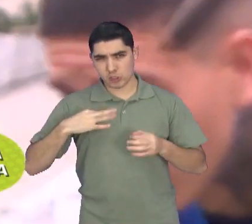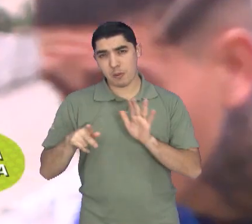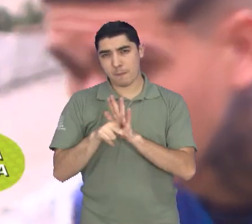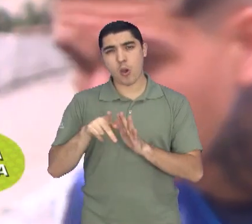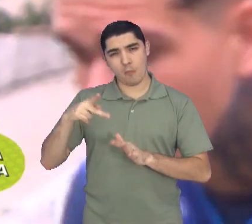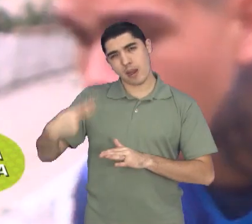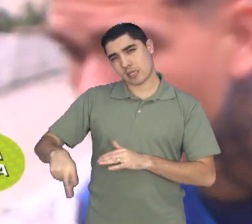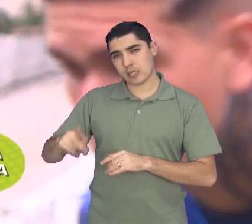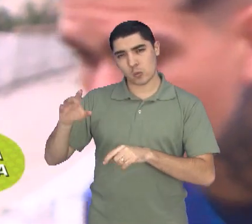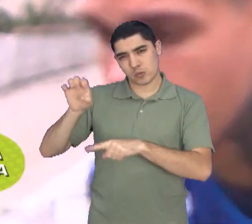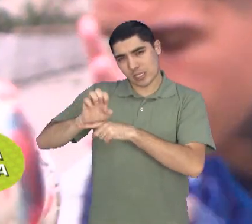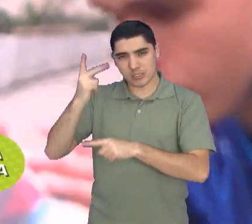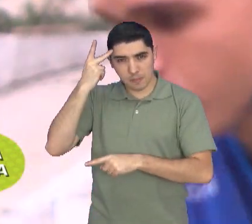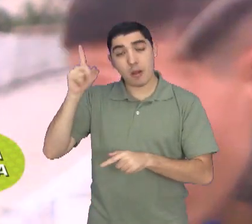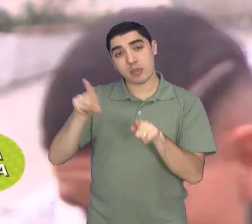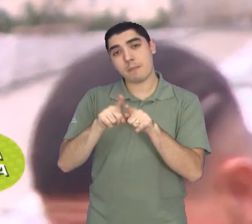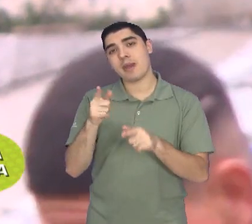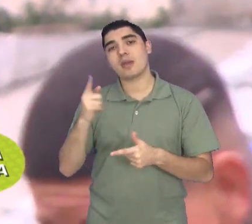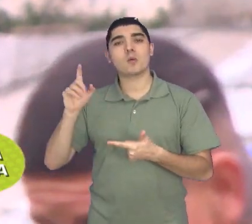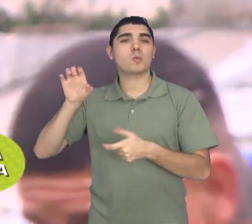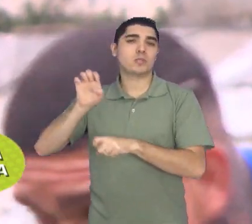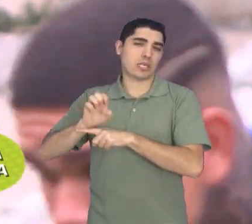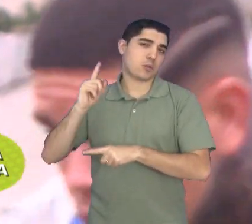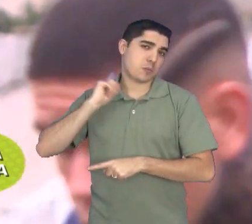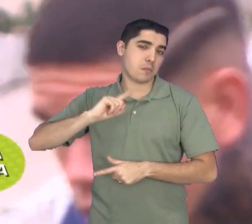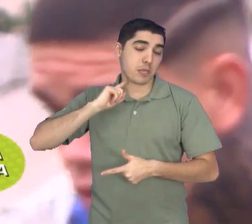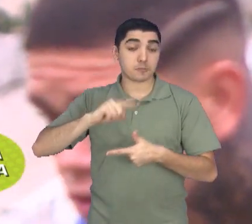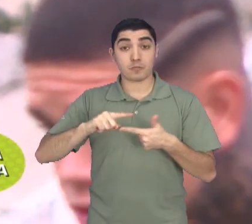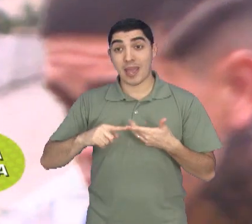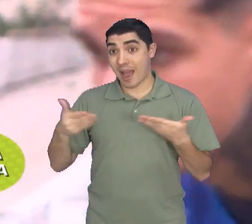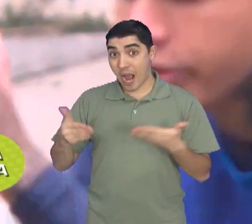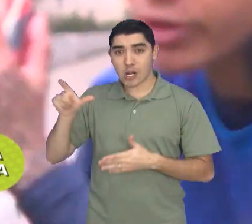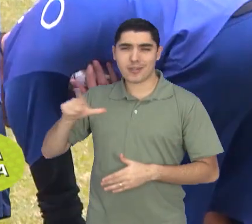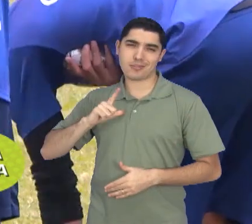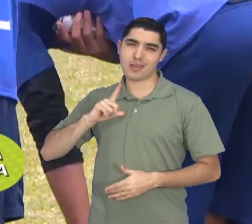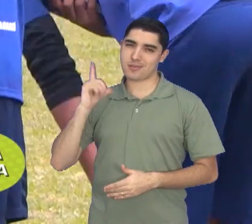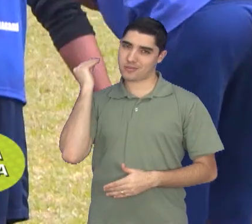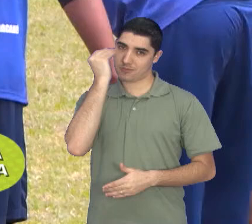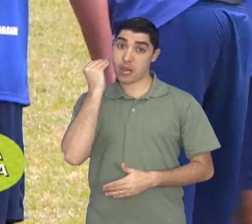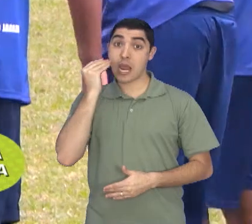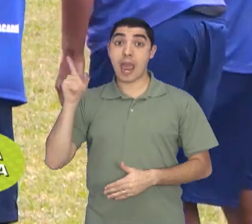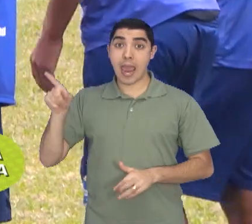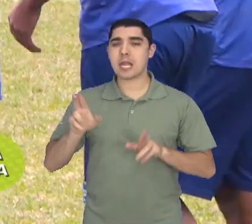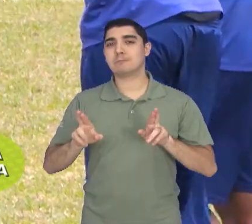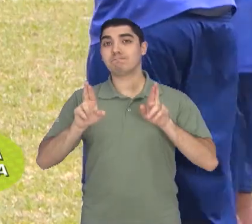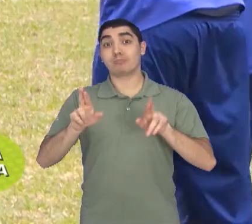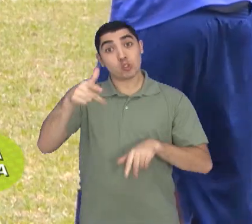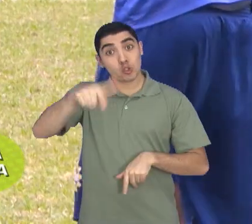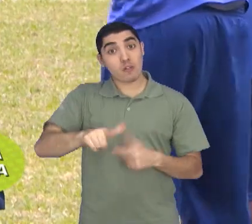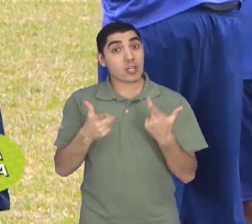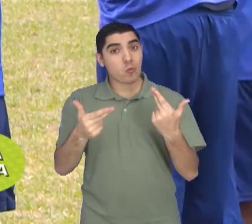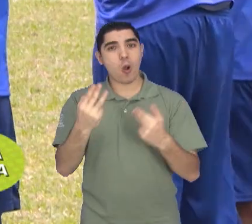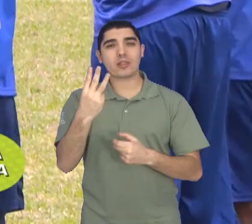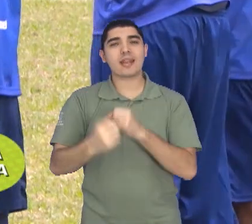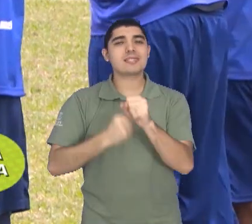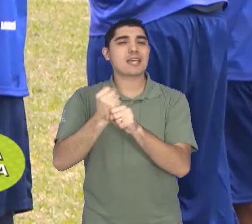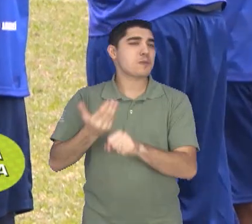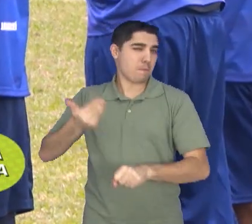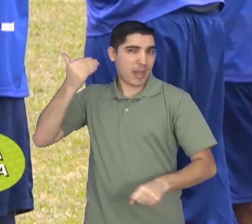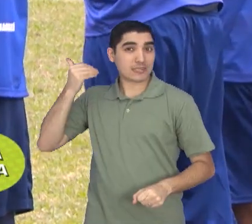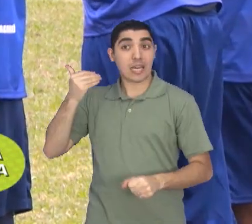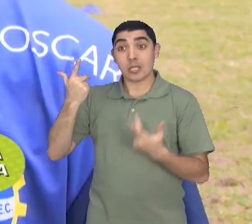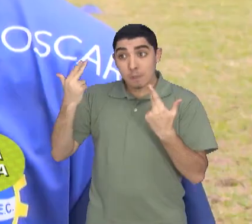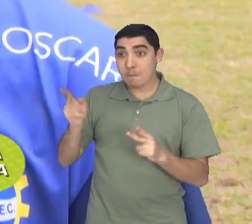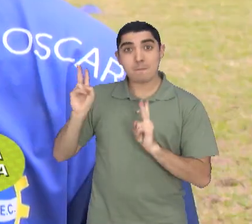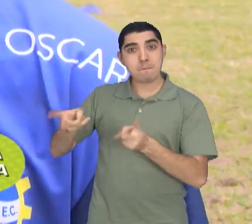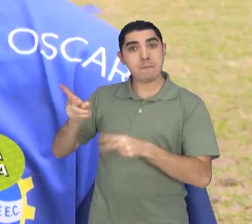Gerais. Agora, mais experiente, espera repetir o sucesso que teve 3 anos atrás com o técnico Ricardo